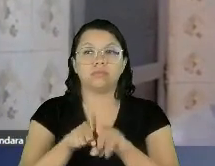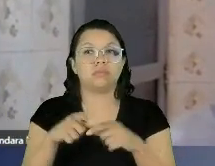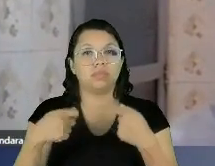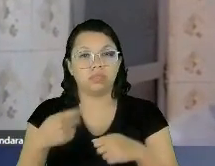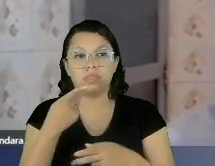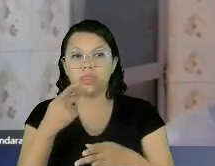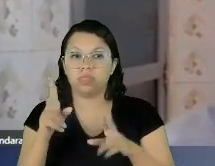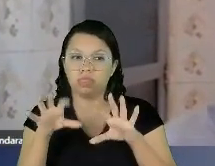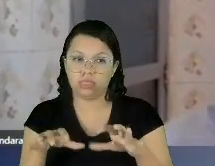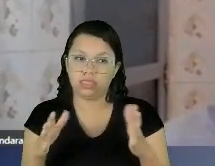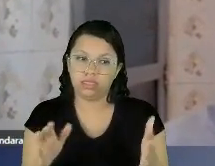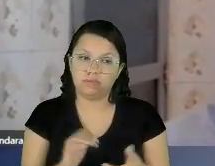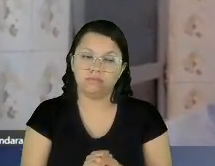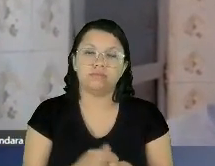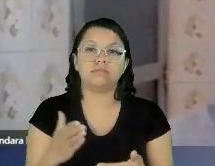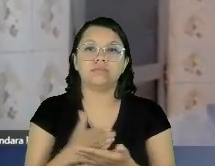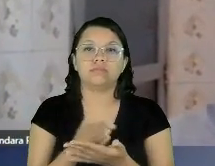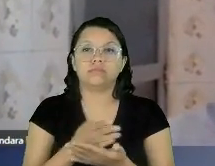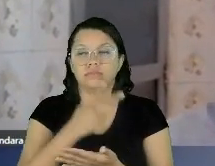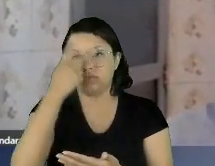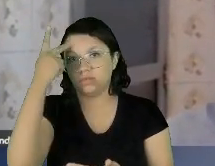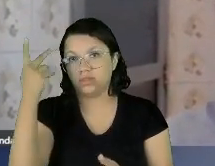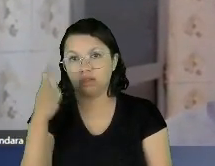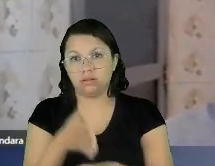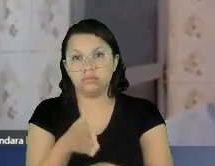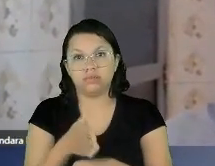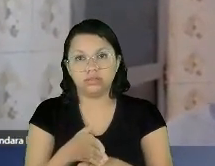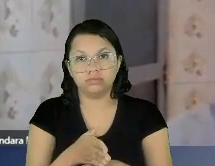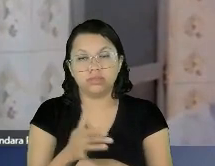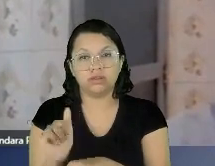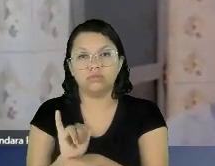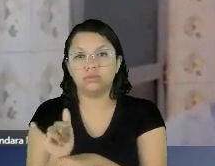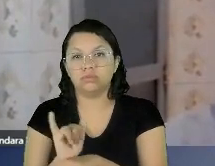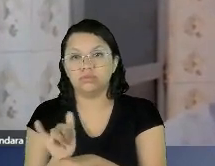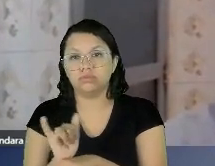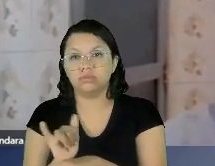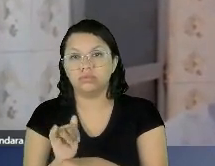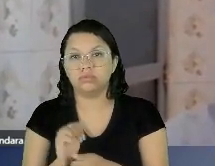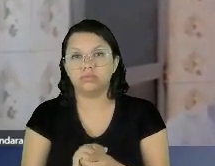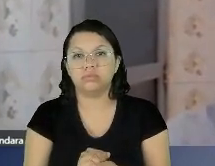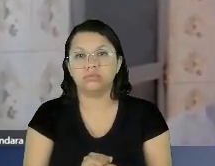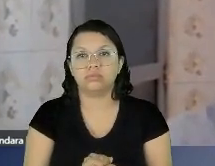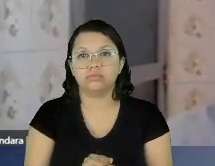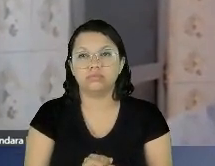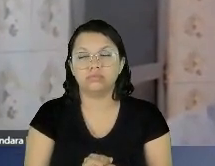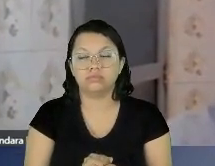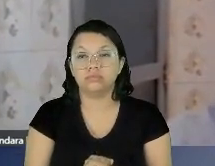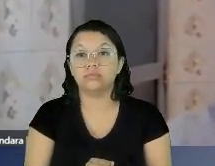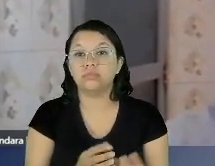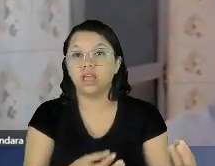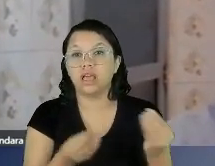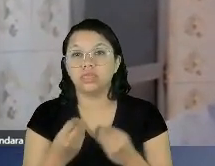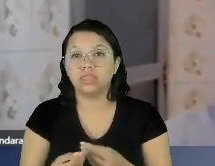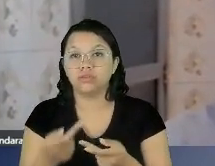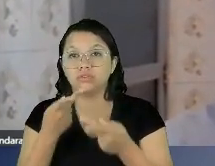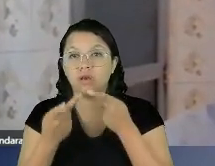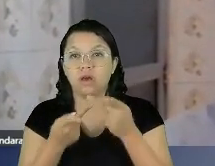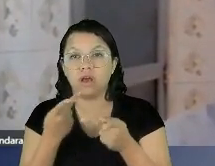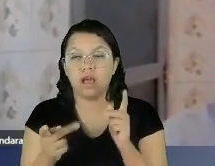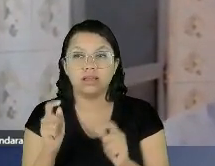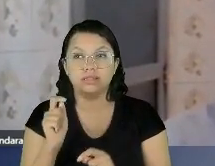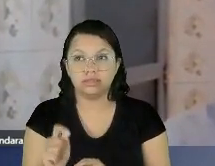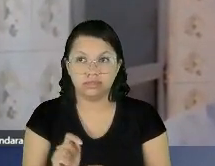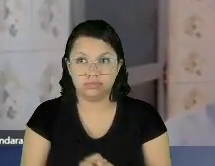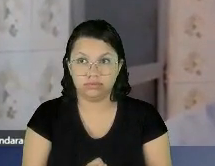também tem que girar em torno dessas questões. Algumas pessoas participaram no YouTube Exilda Mello trouxe